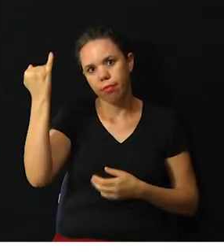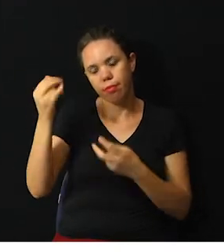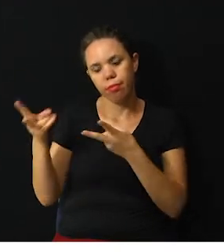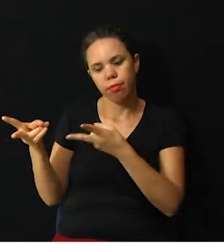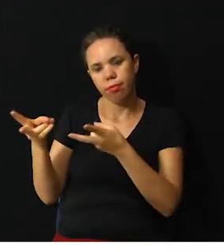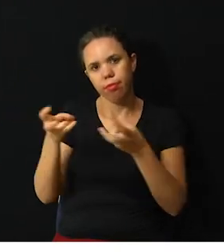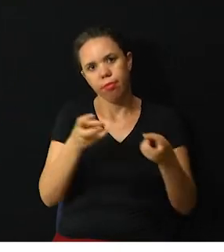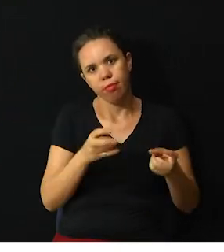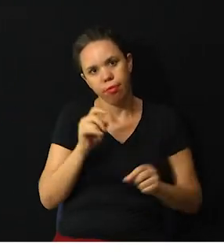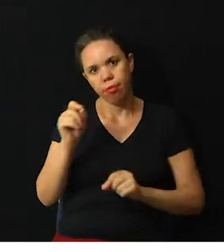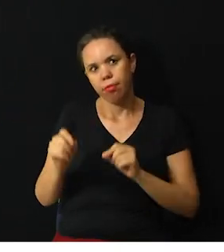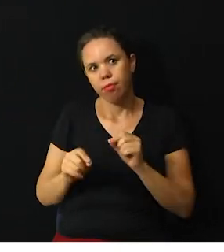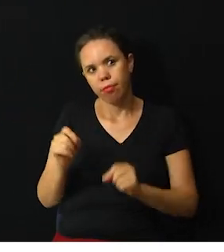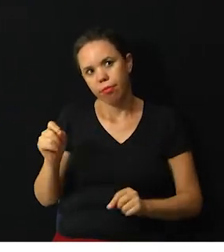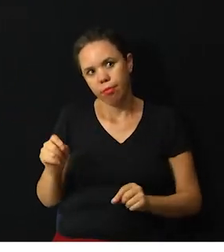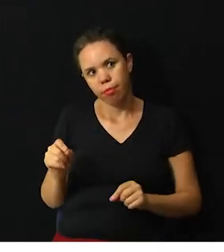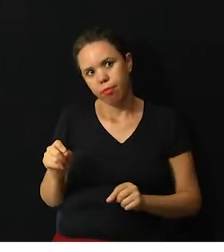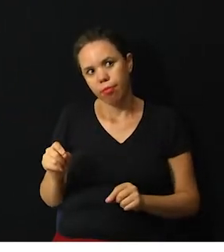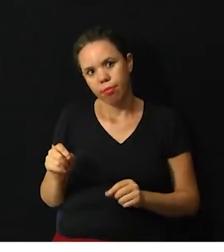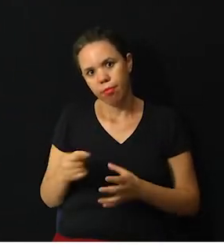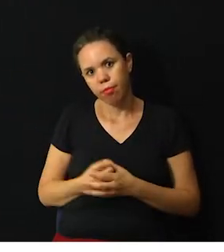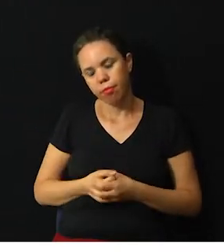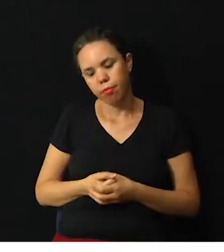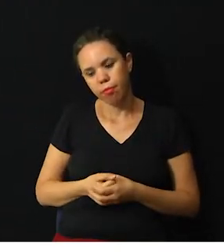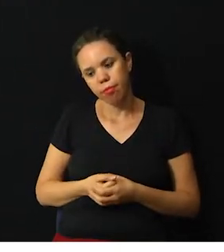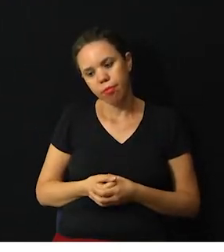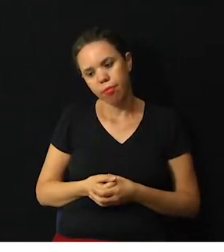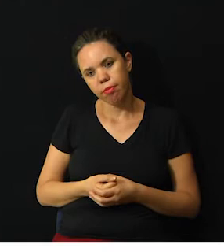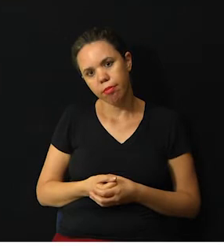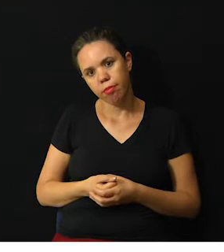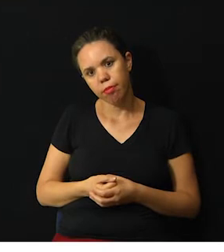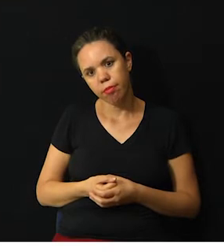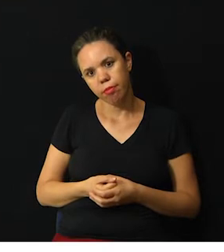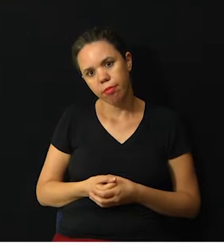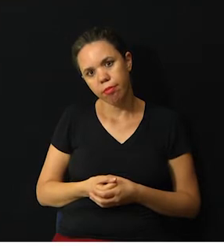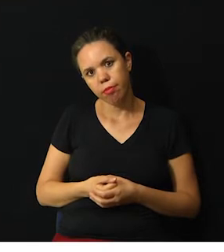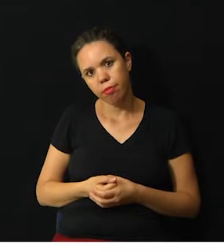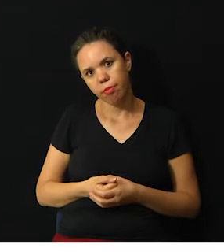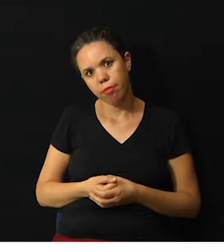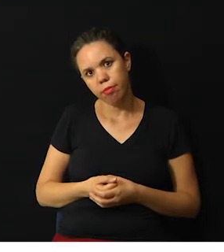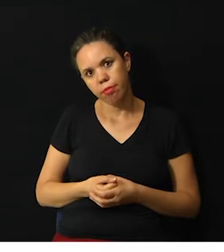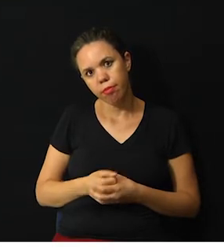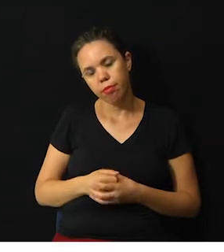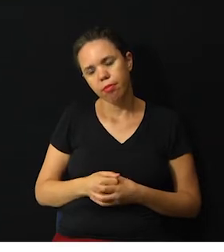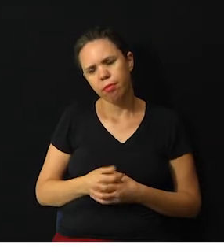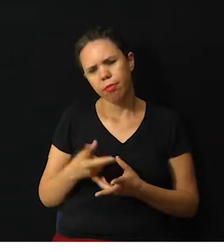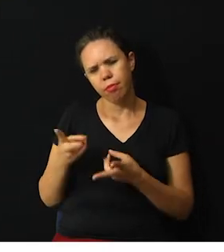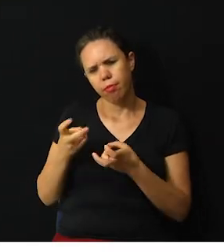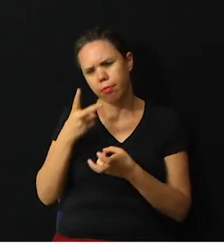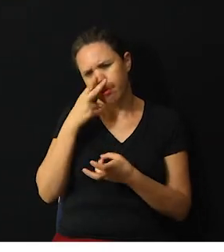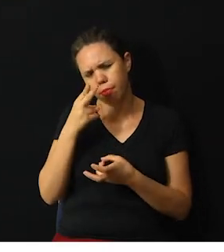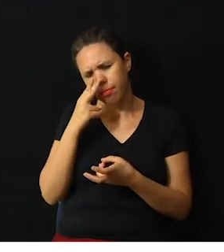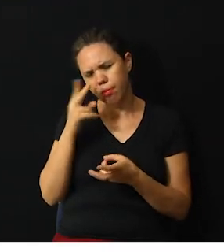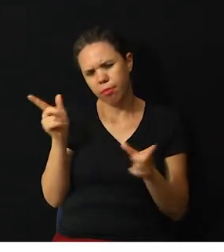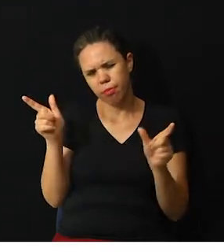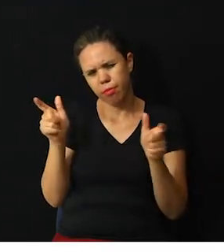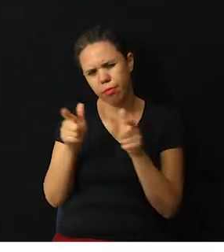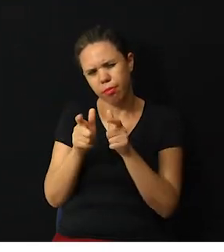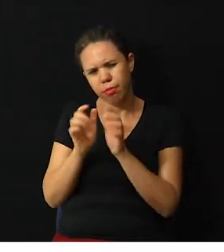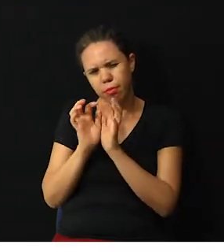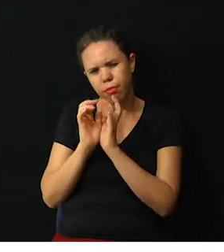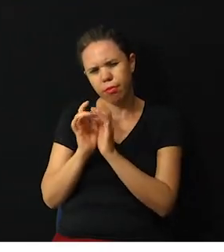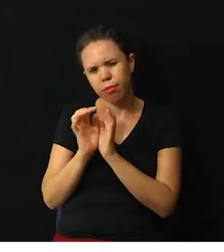importante perceber que quando você tem sinais de perda